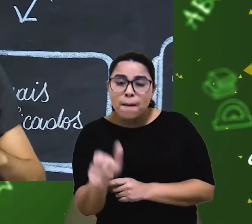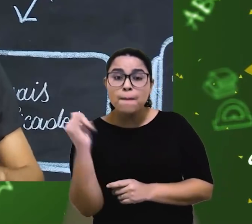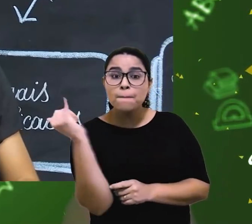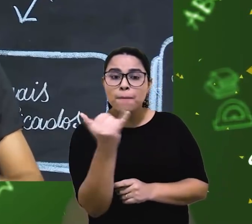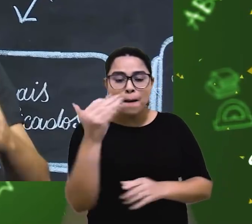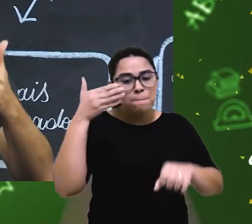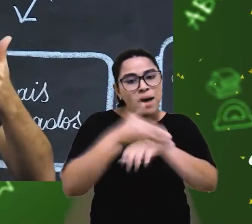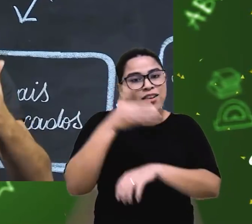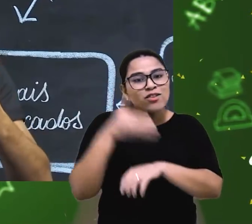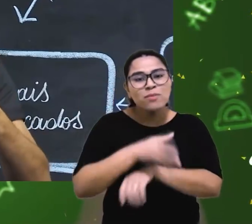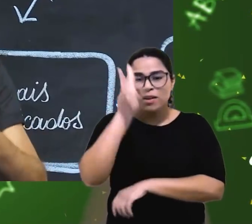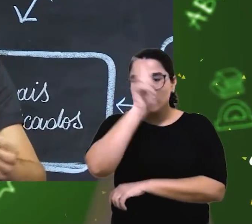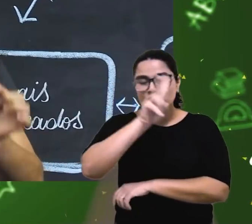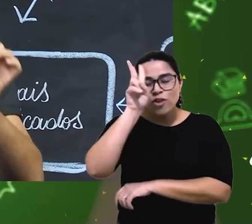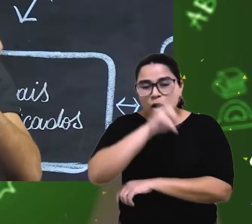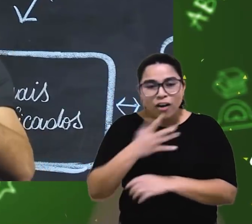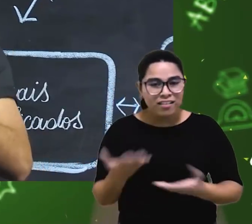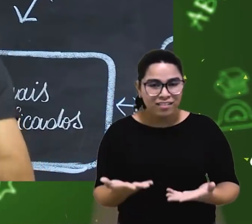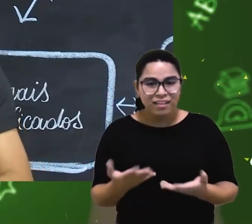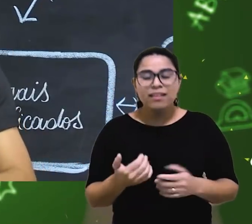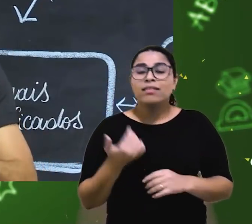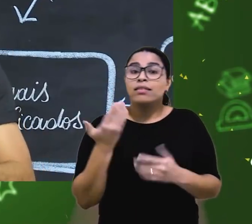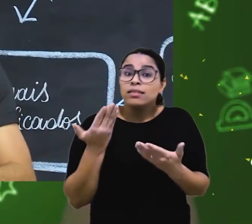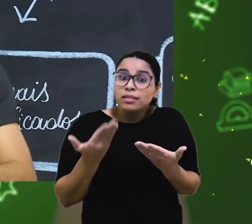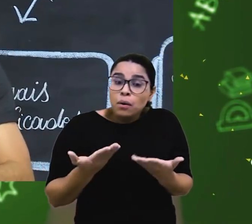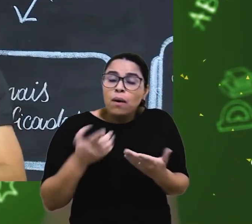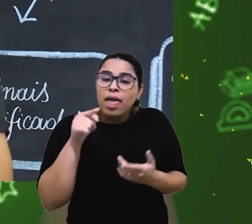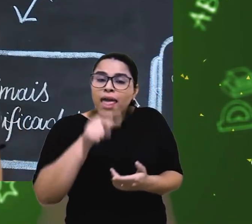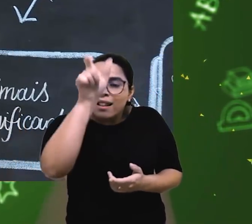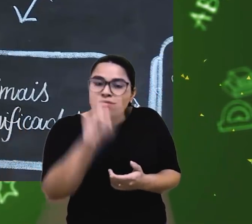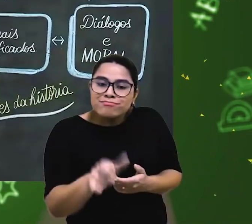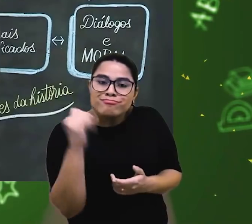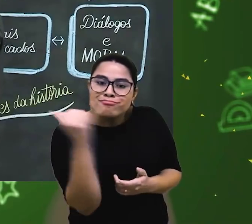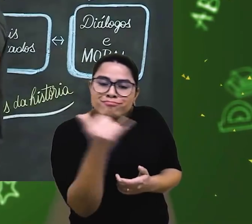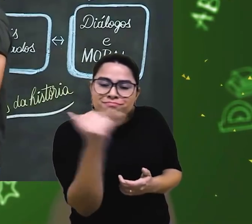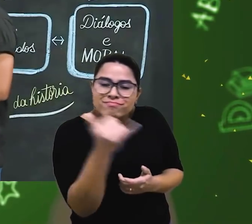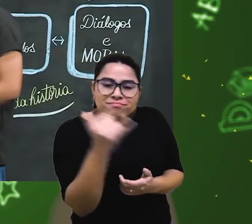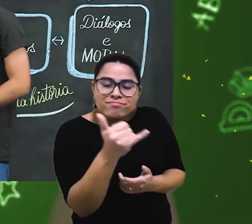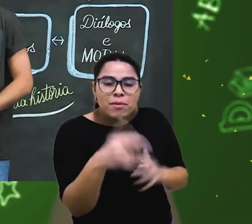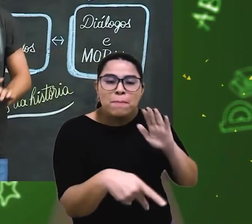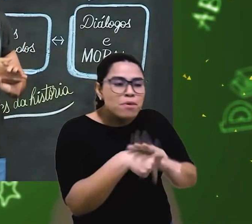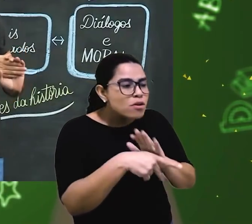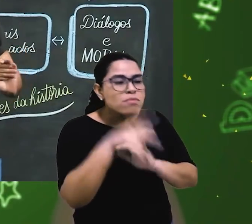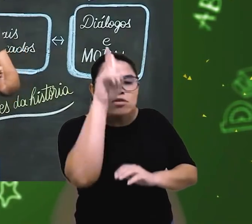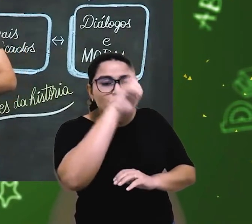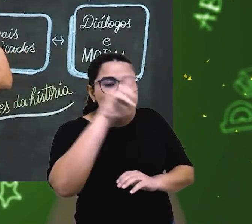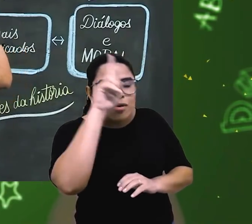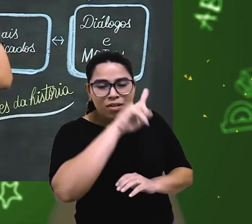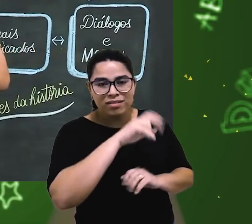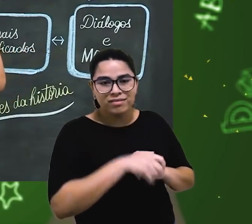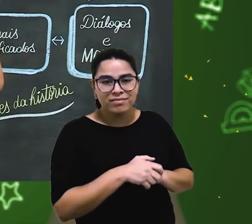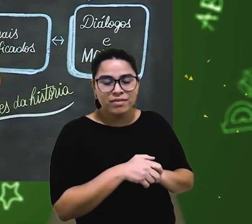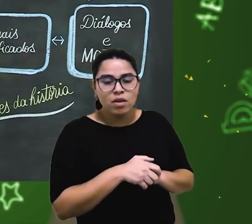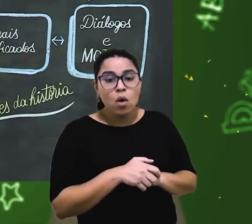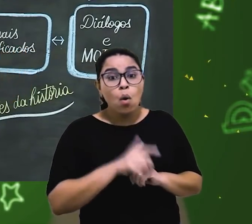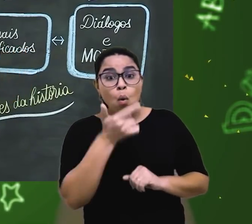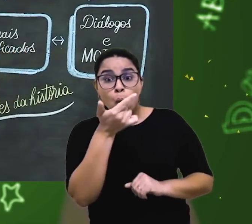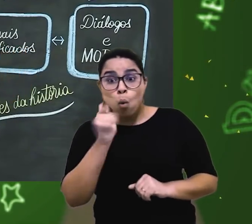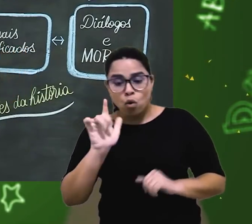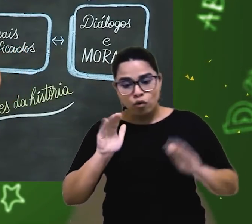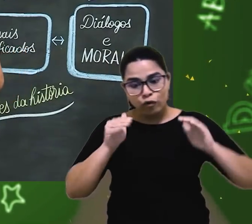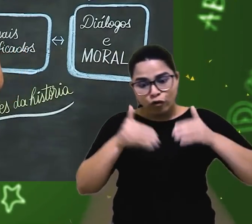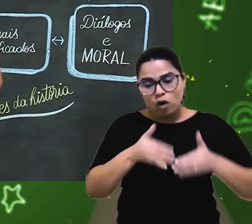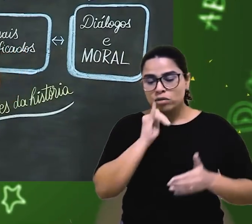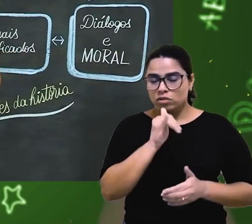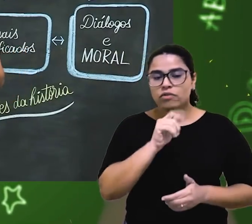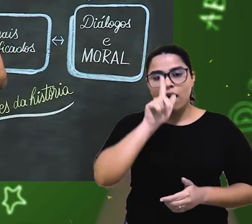que o personagem participa da história narrando também, ok? O outro foco narrativo é o foco em terceira pessoa,